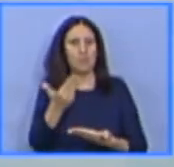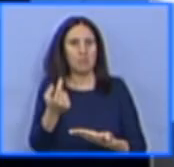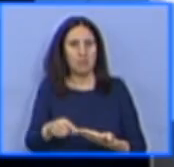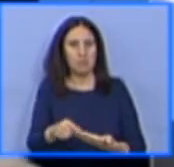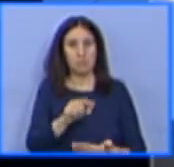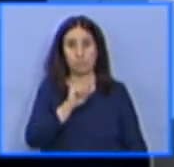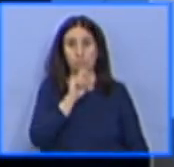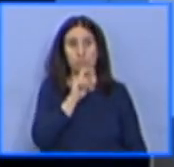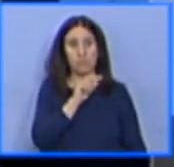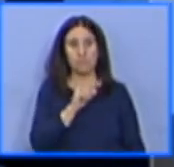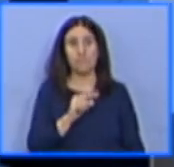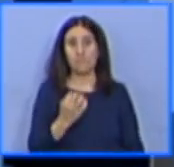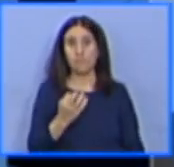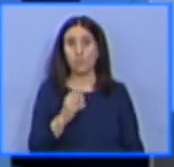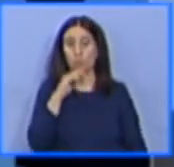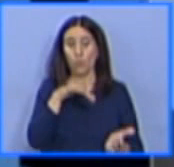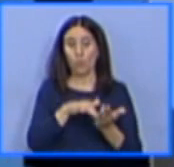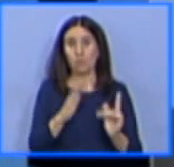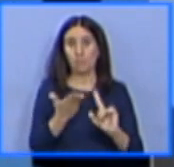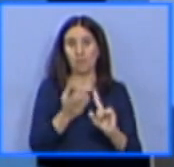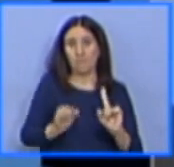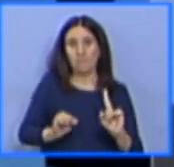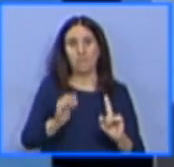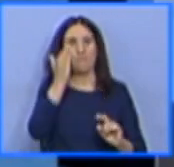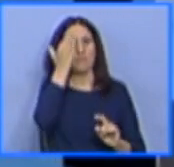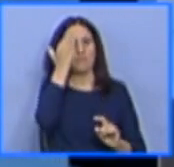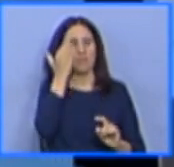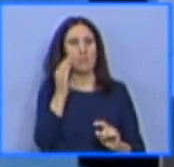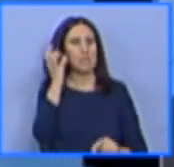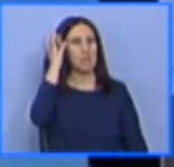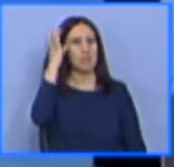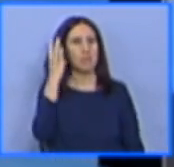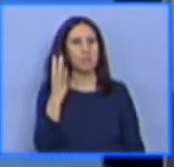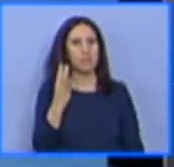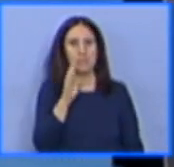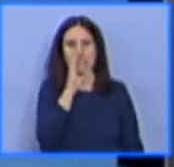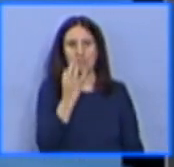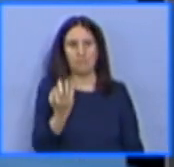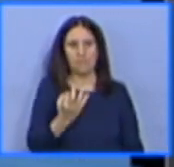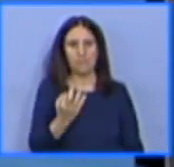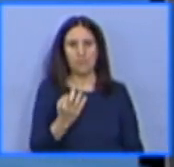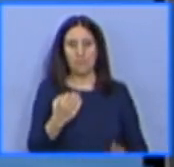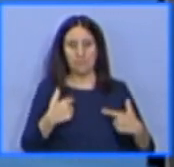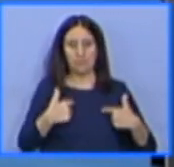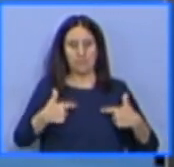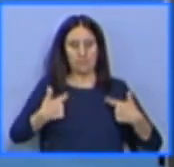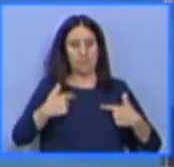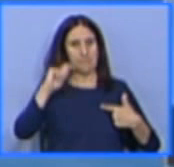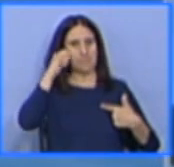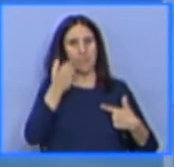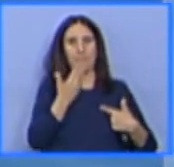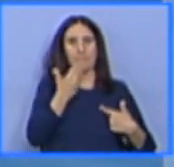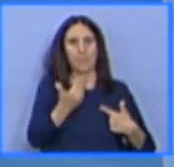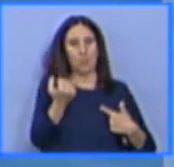possibilidade, aliás, o nosso Código Penal prevê como crime o pedido da vítima, um pedido sério de